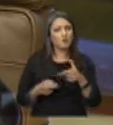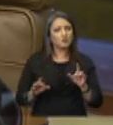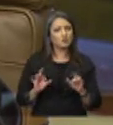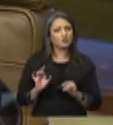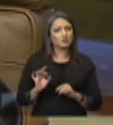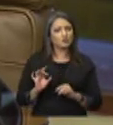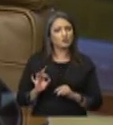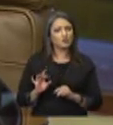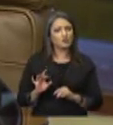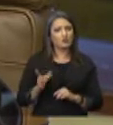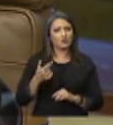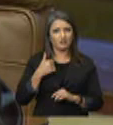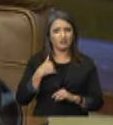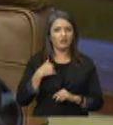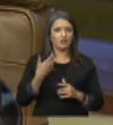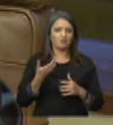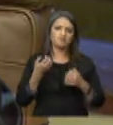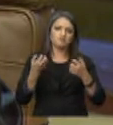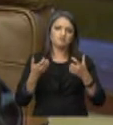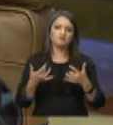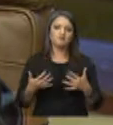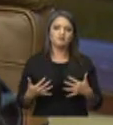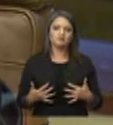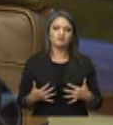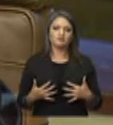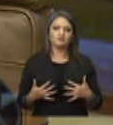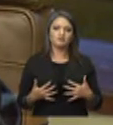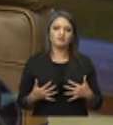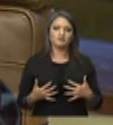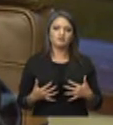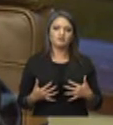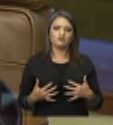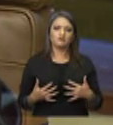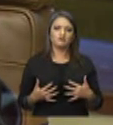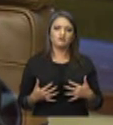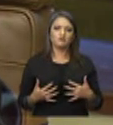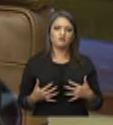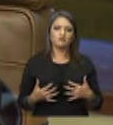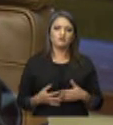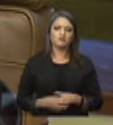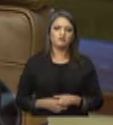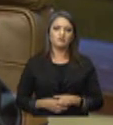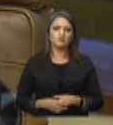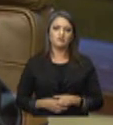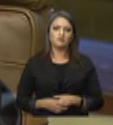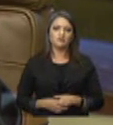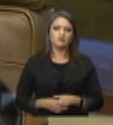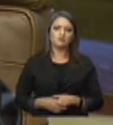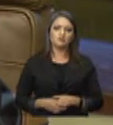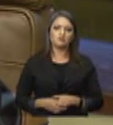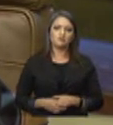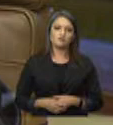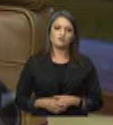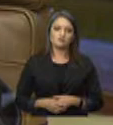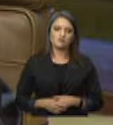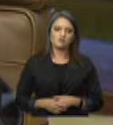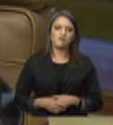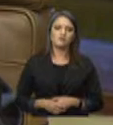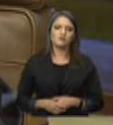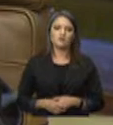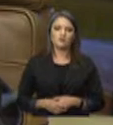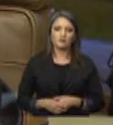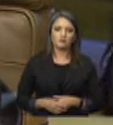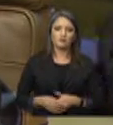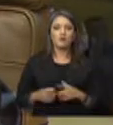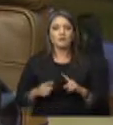que é quero aqui apresentar letra ir abaixo tribunal julga se as alterações na lei de